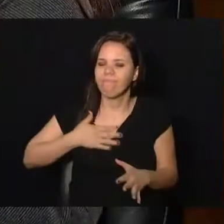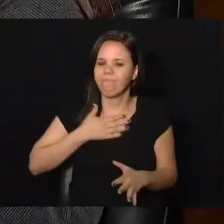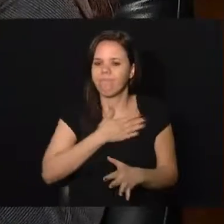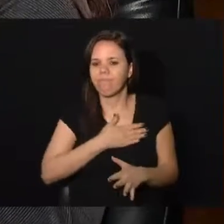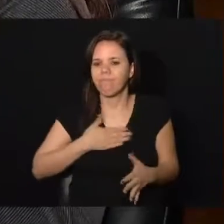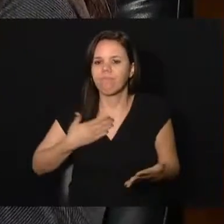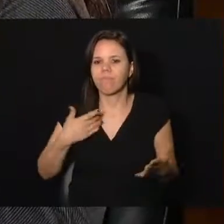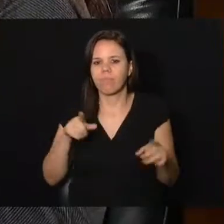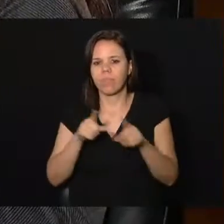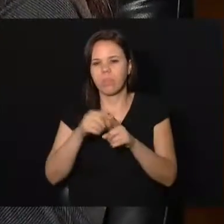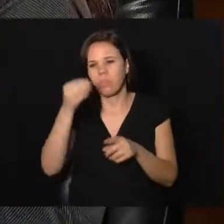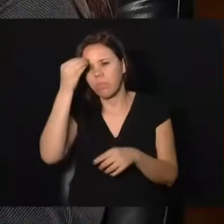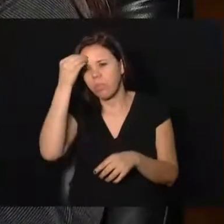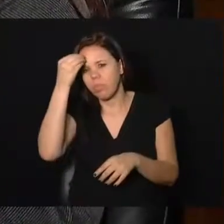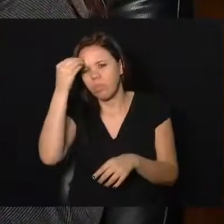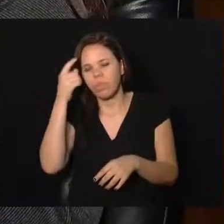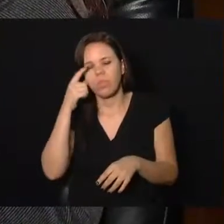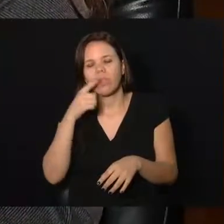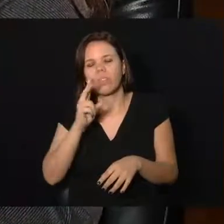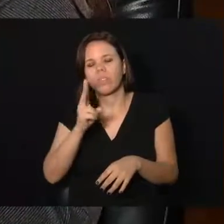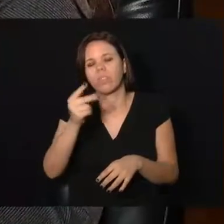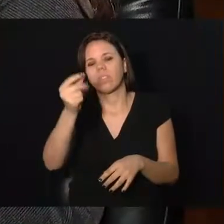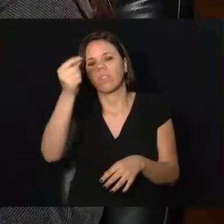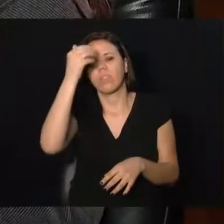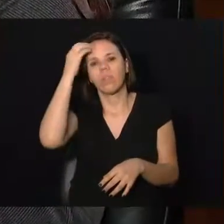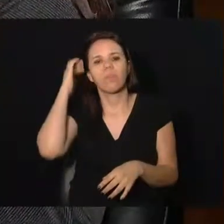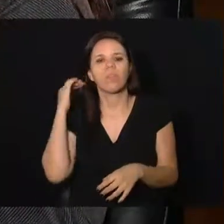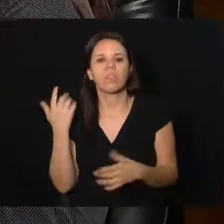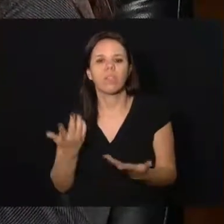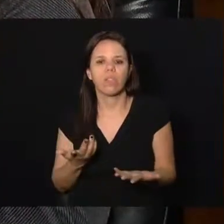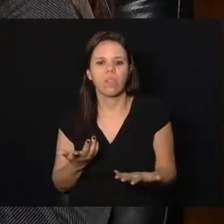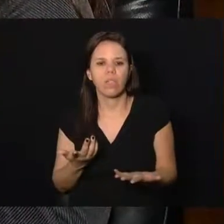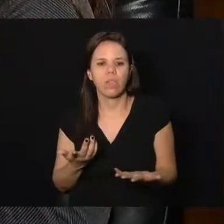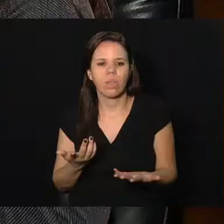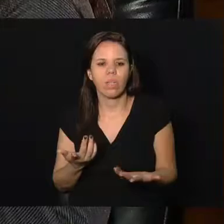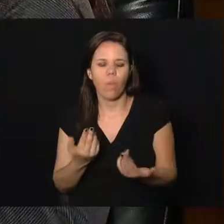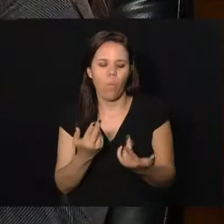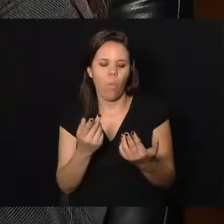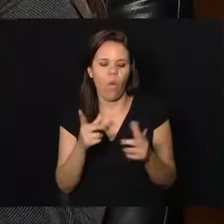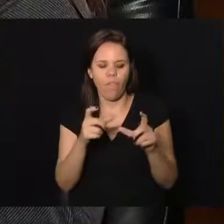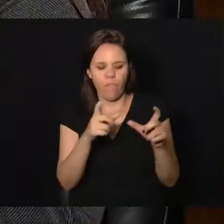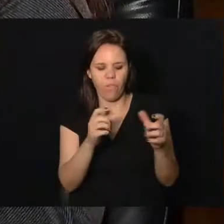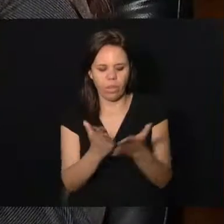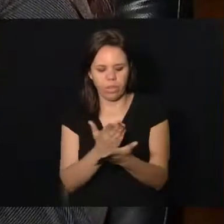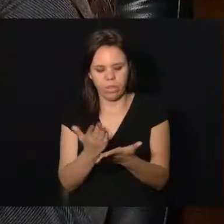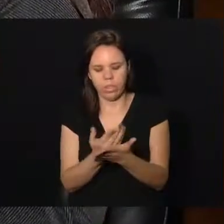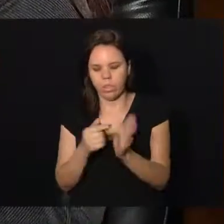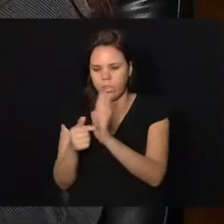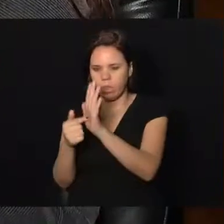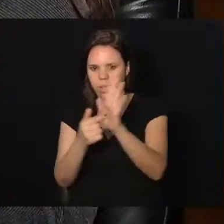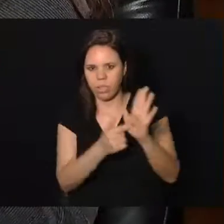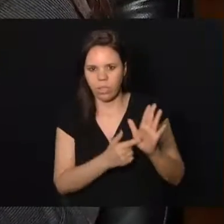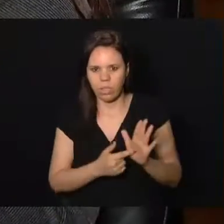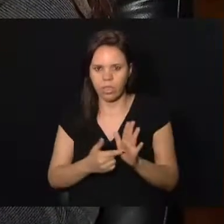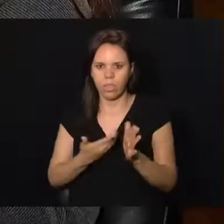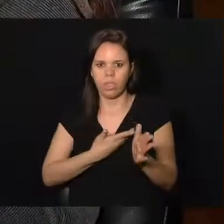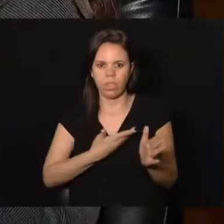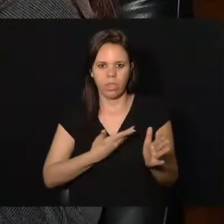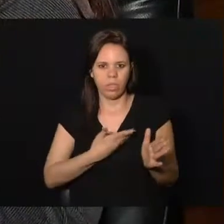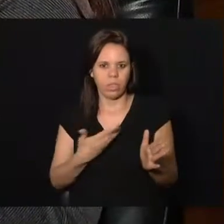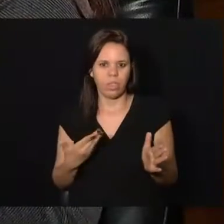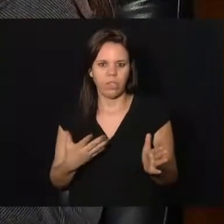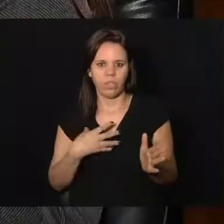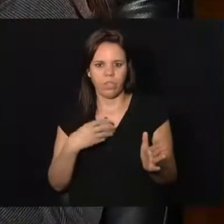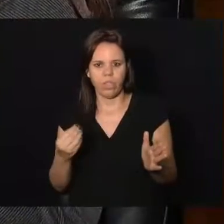estou comprando as memórias que eu vou guardar para sempre. Sabe aquela história do álbum de fotografia que você mostra para os seus amigos, para os